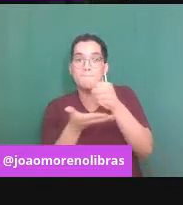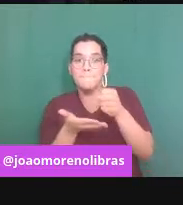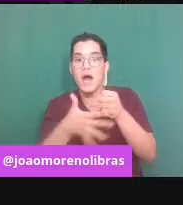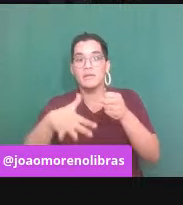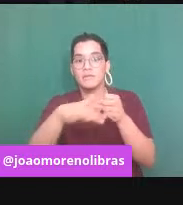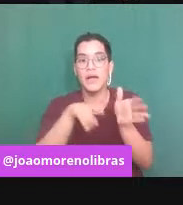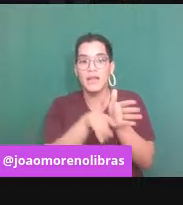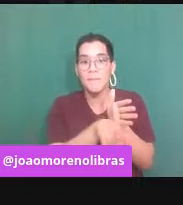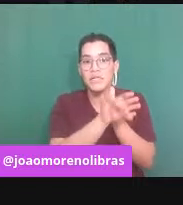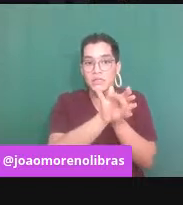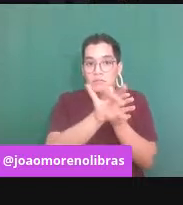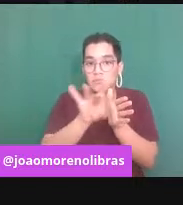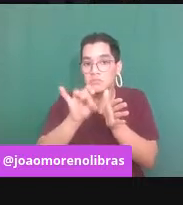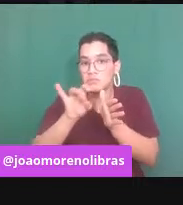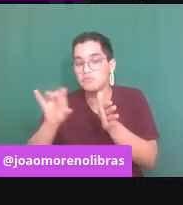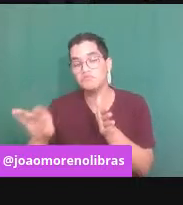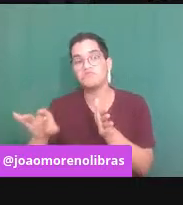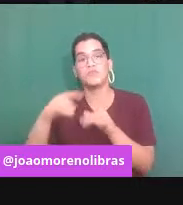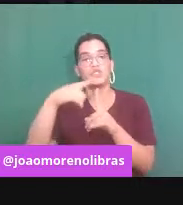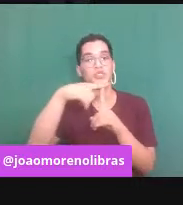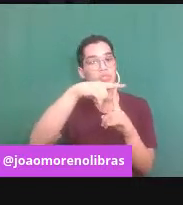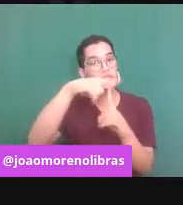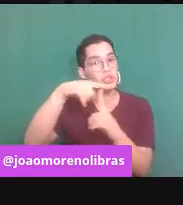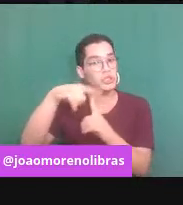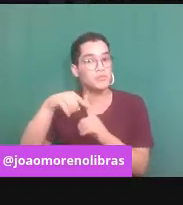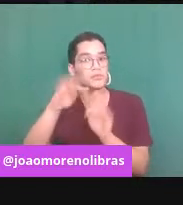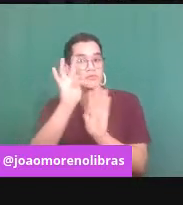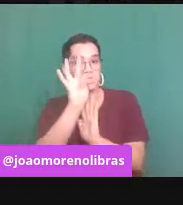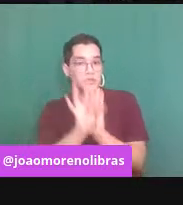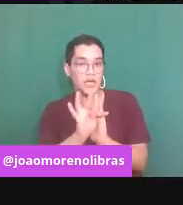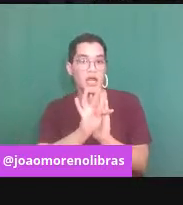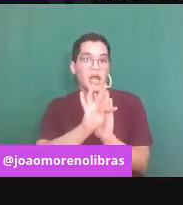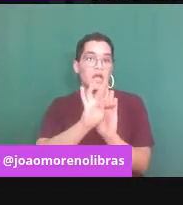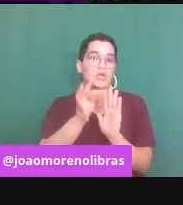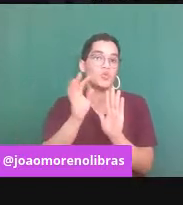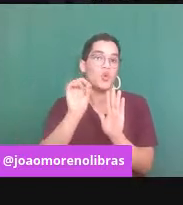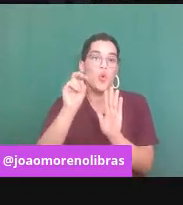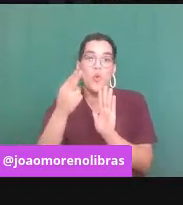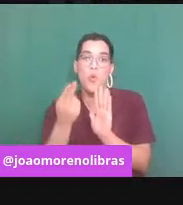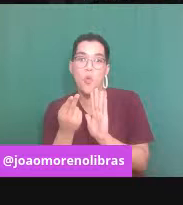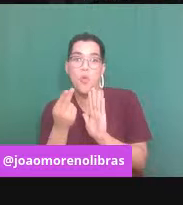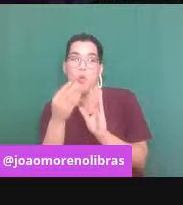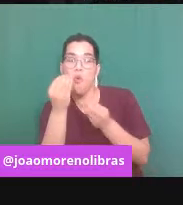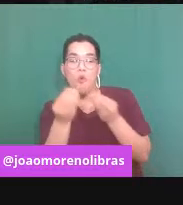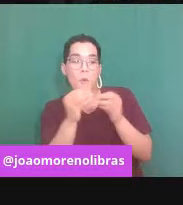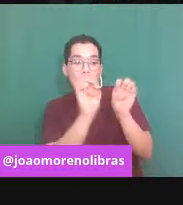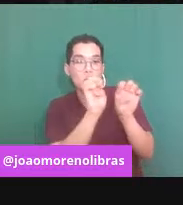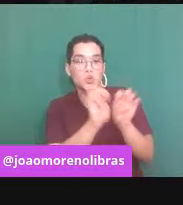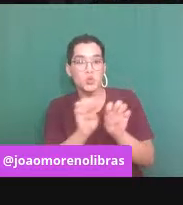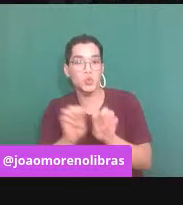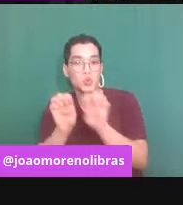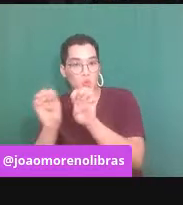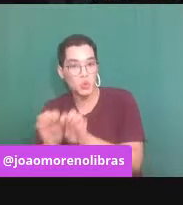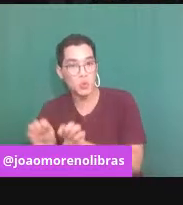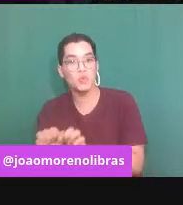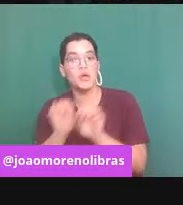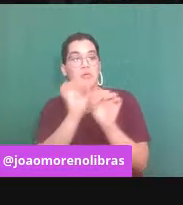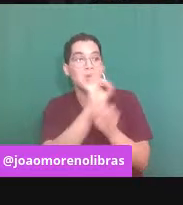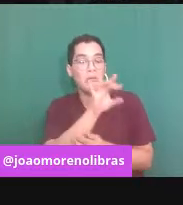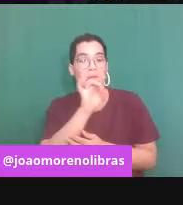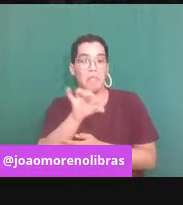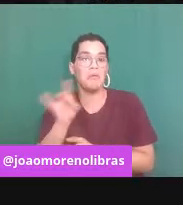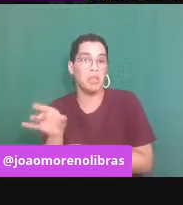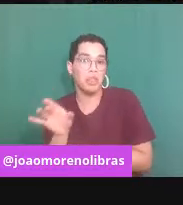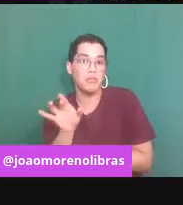de diferentes gêneros, de diferentes manifestações. Eu pego também aqui, recorro e trago aqui para vocês também uma